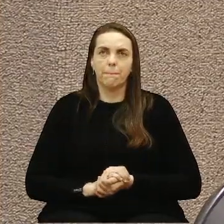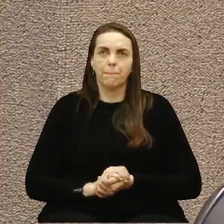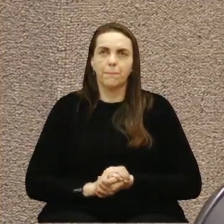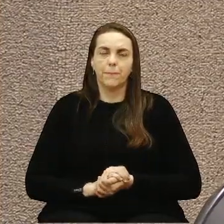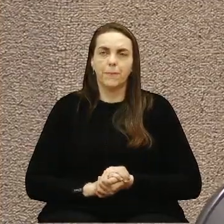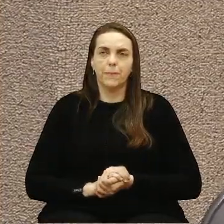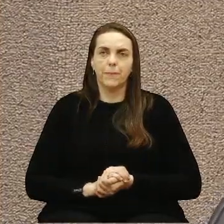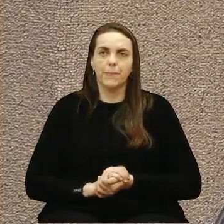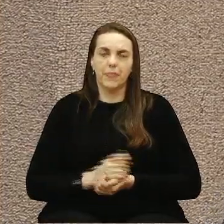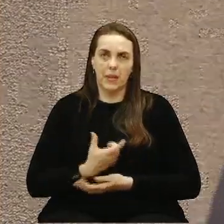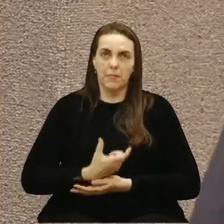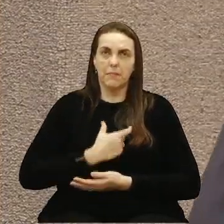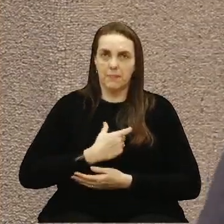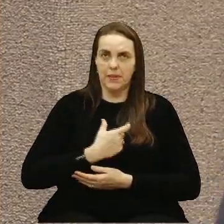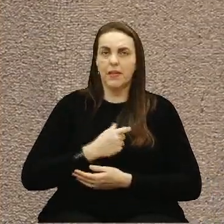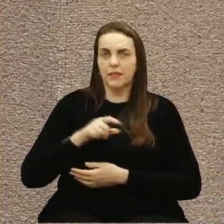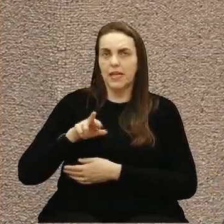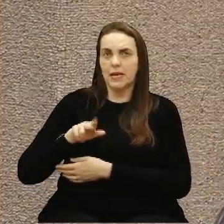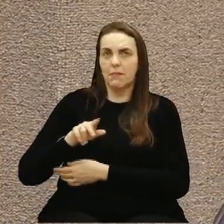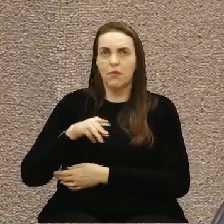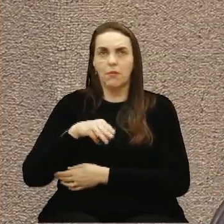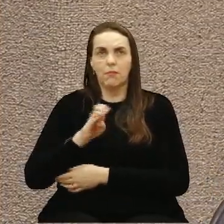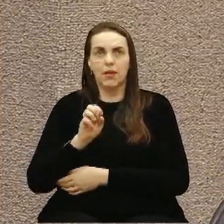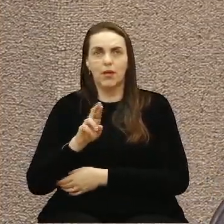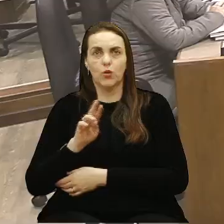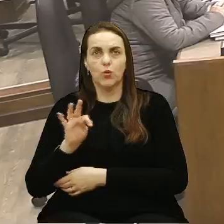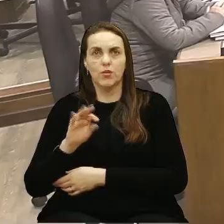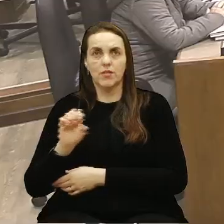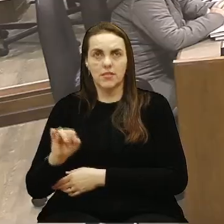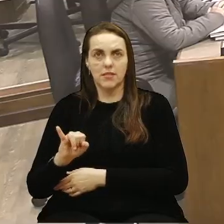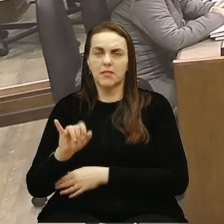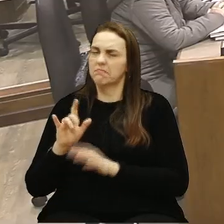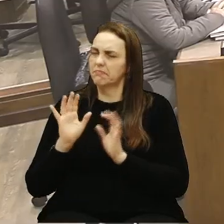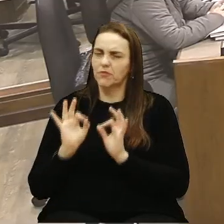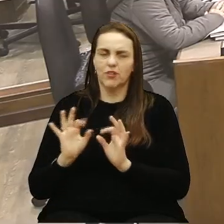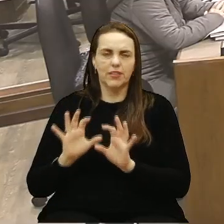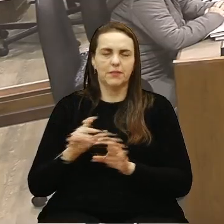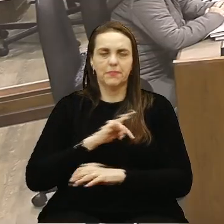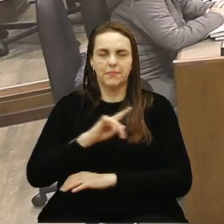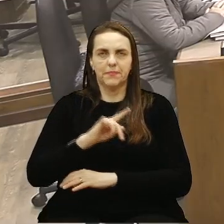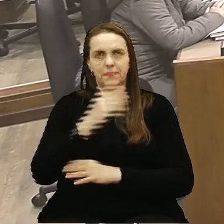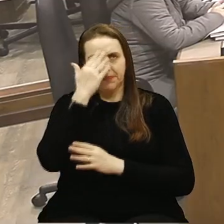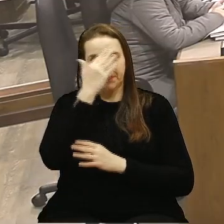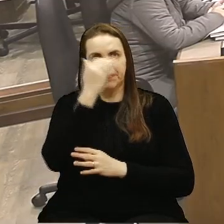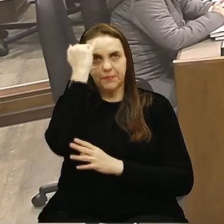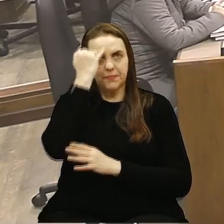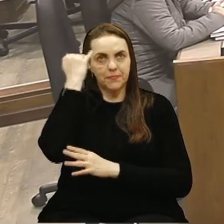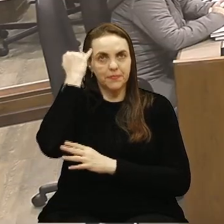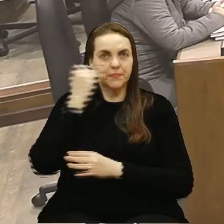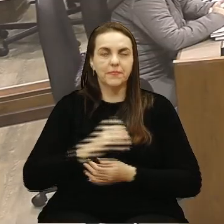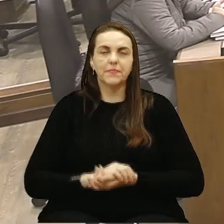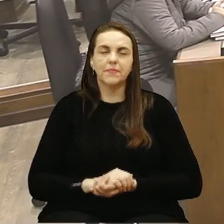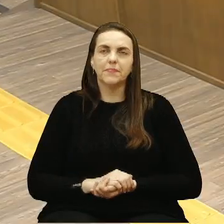a Comenda Medalha Irmãos Bertucci. Era isso, senhor presidente. Obrigado, vereador D'Ambros. Encerrado.